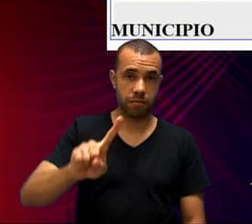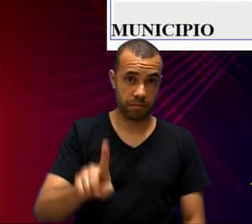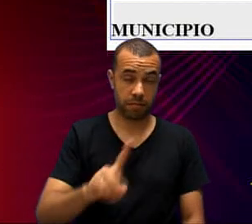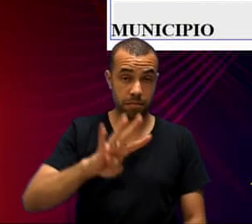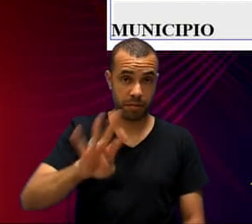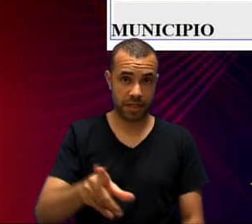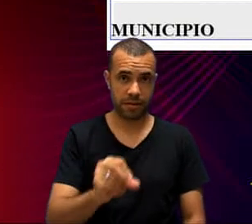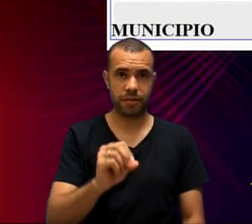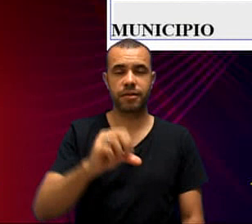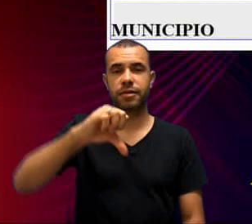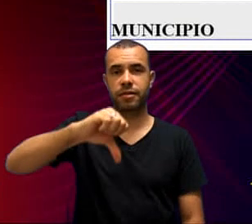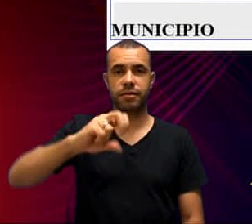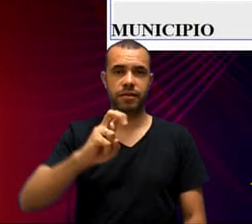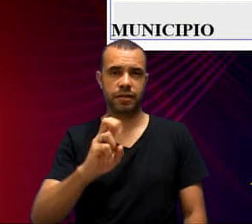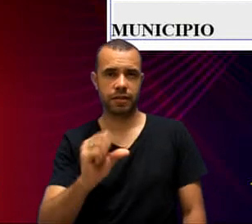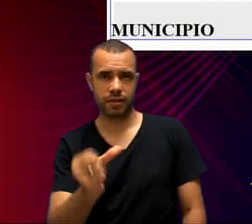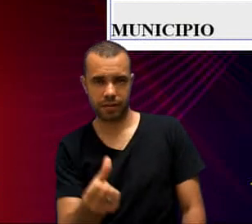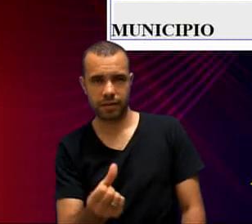2.502.138.44.